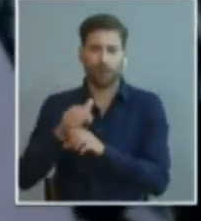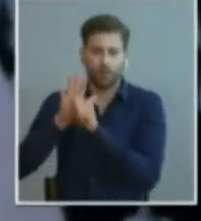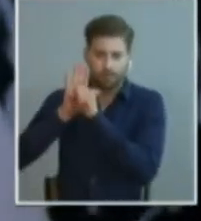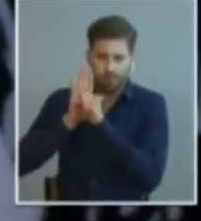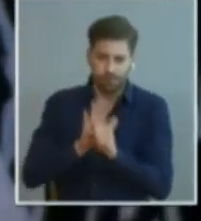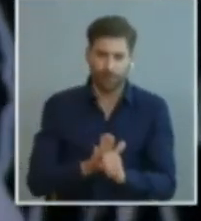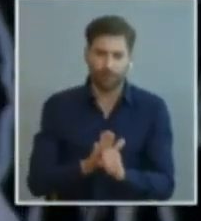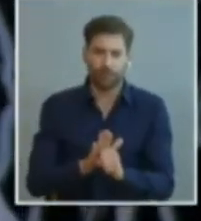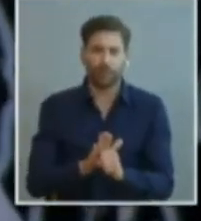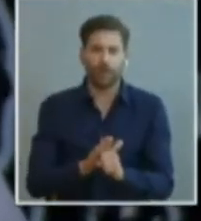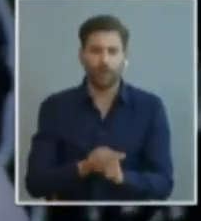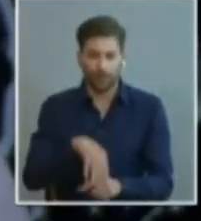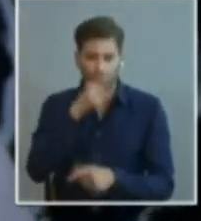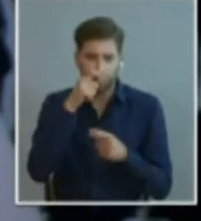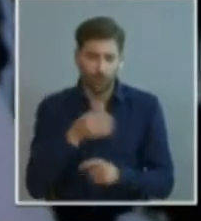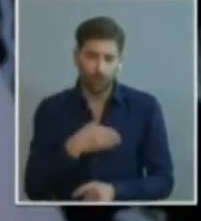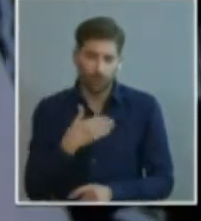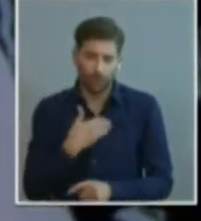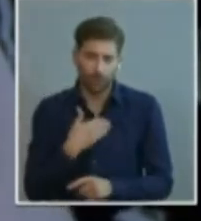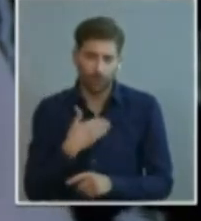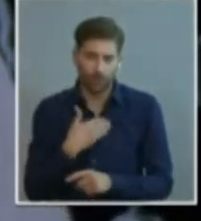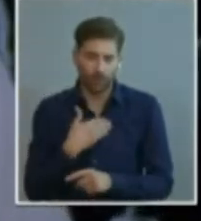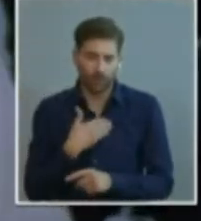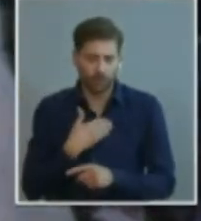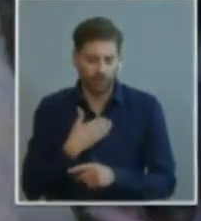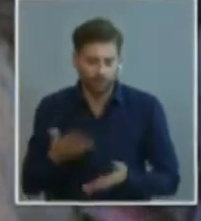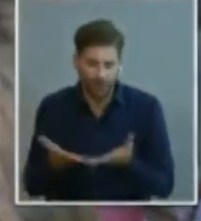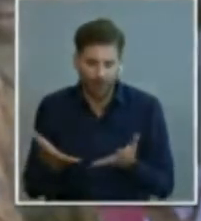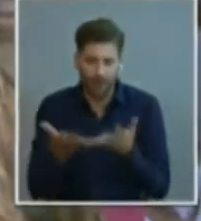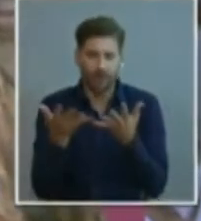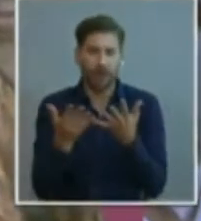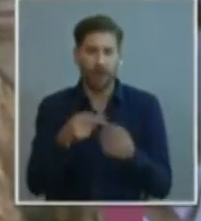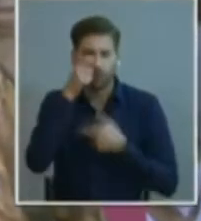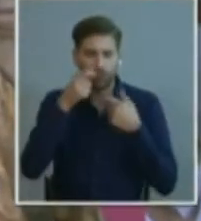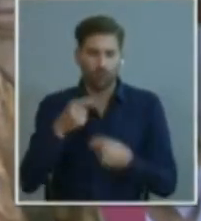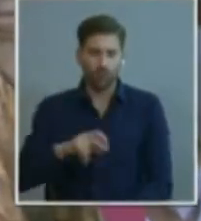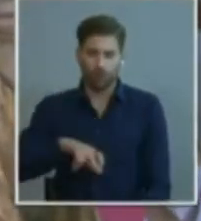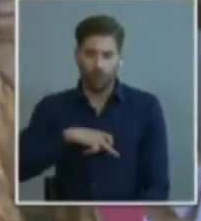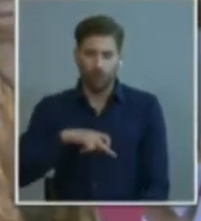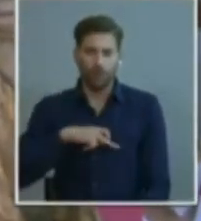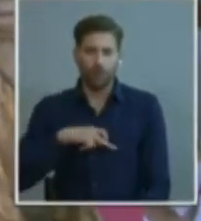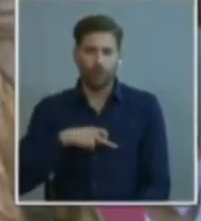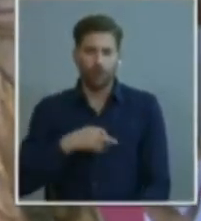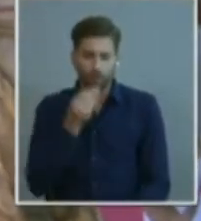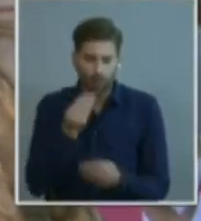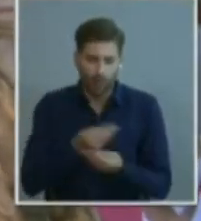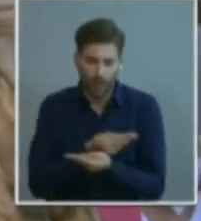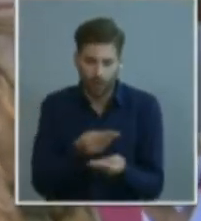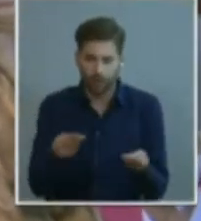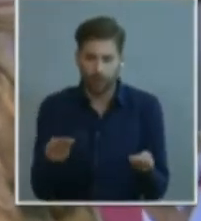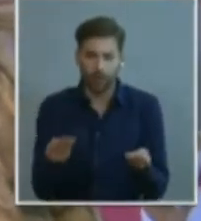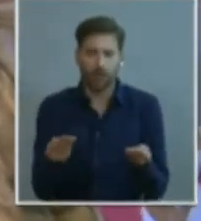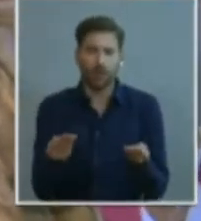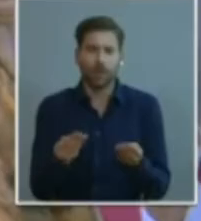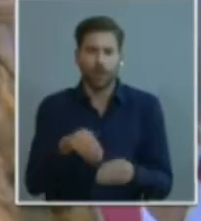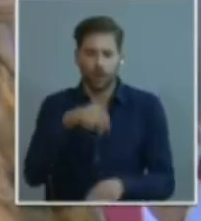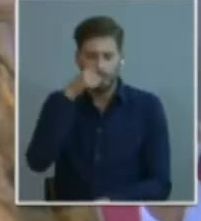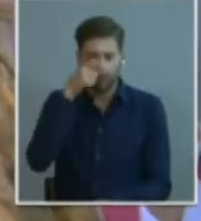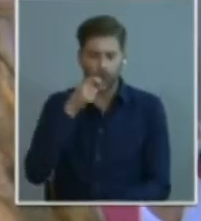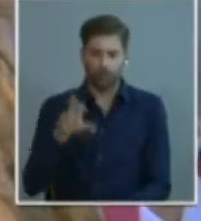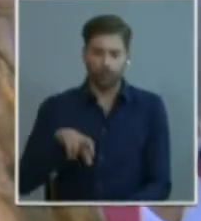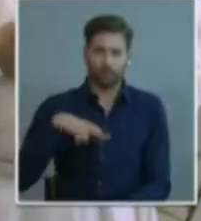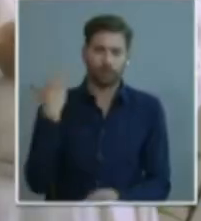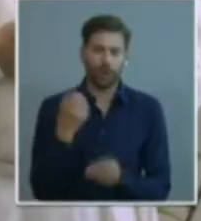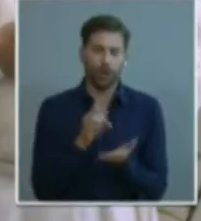os humildes. Aos famintos encheu de bens e aos ricos despediu de mãos